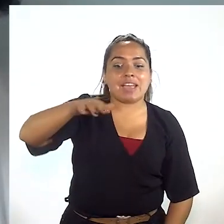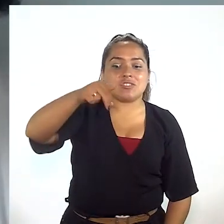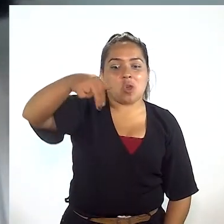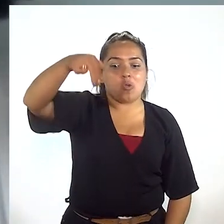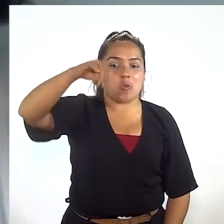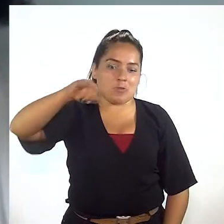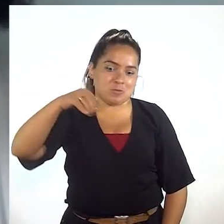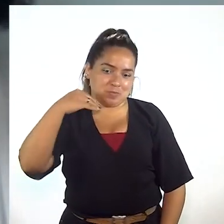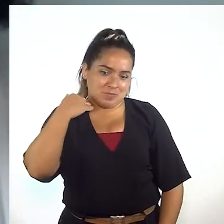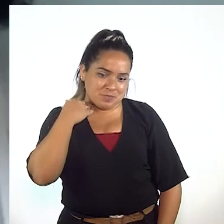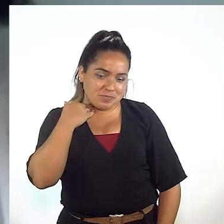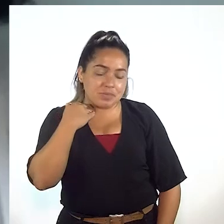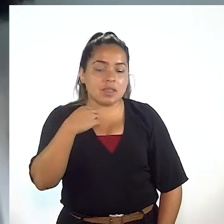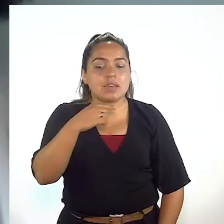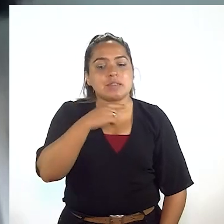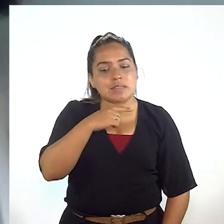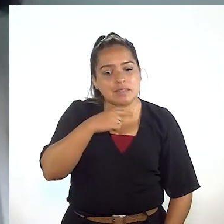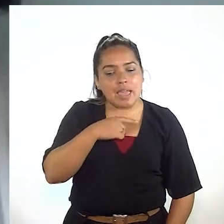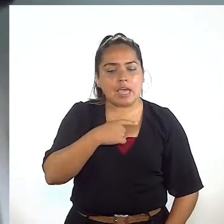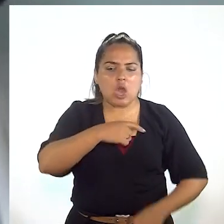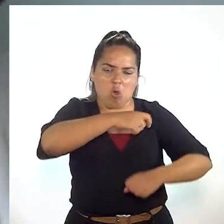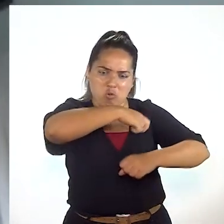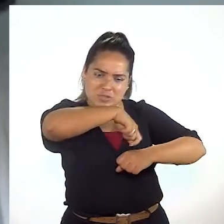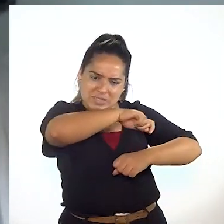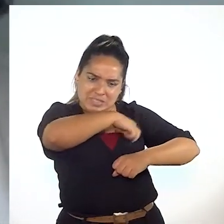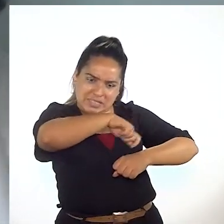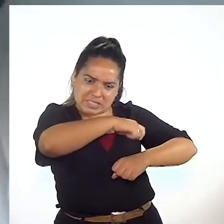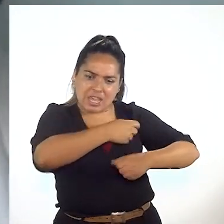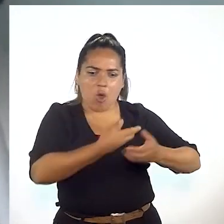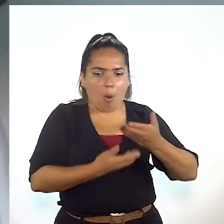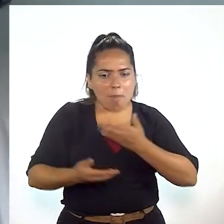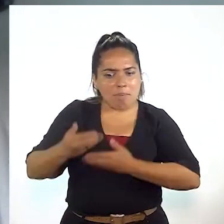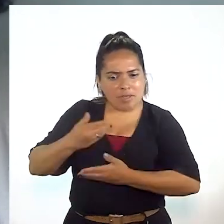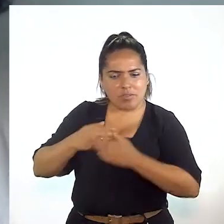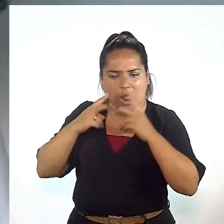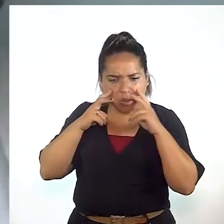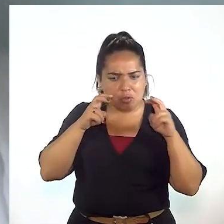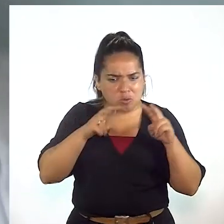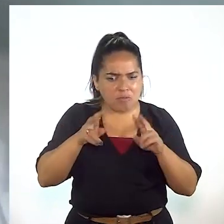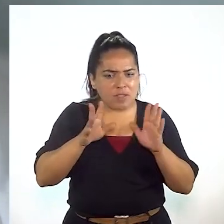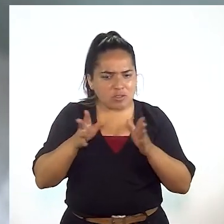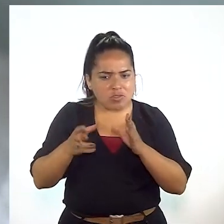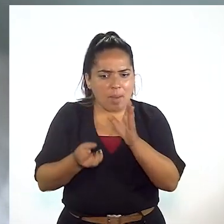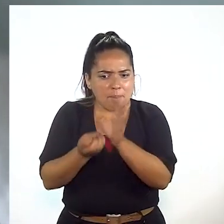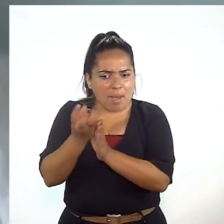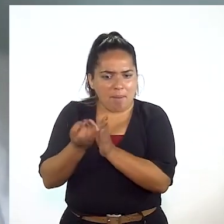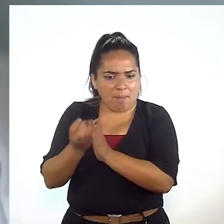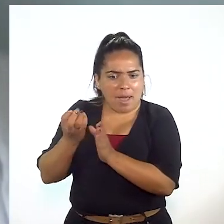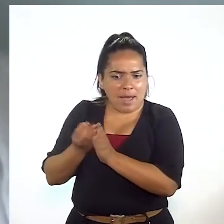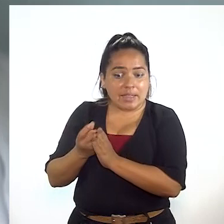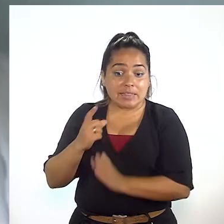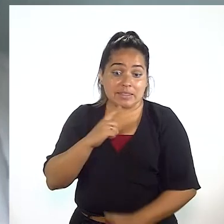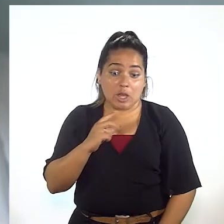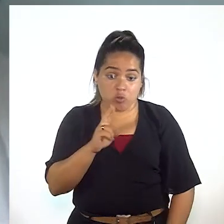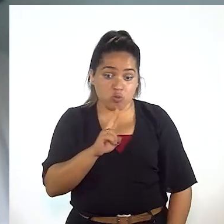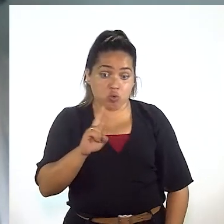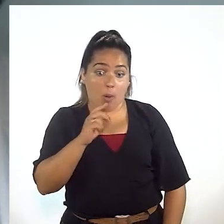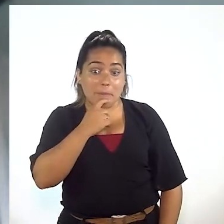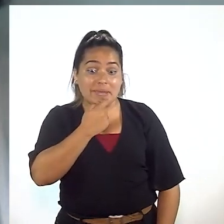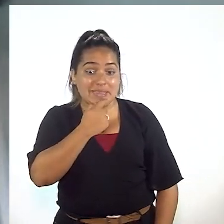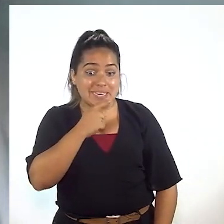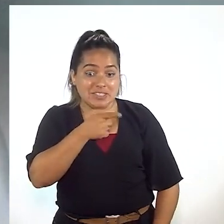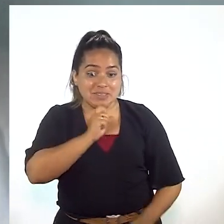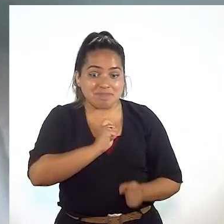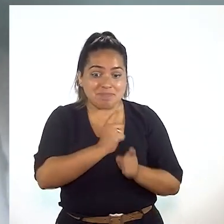sementinhas, né, de futuro que já estão brotando. Essa questão das cozinhas compartilhadas, né,